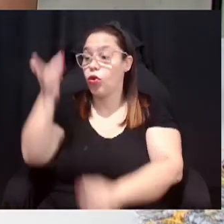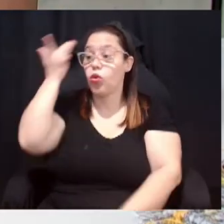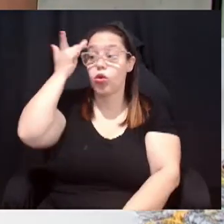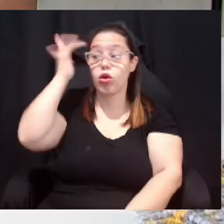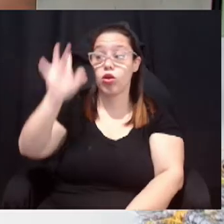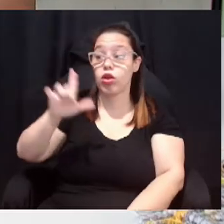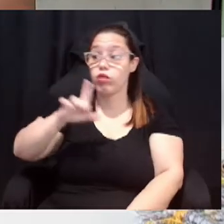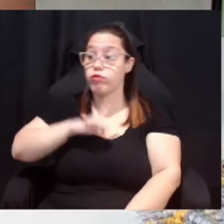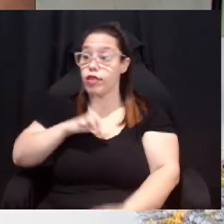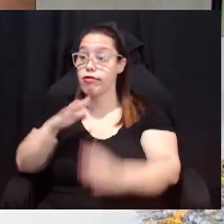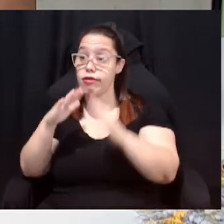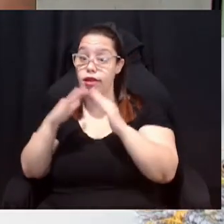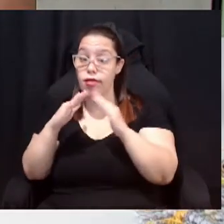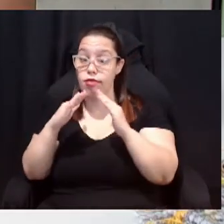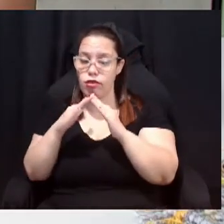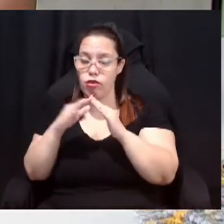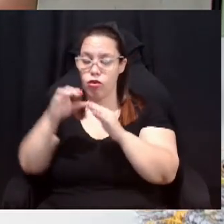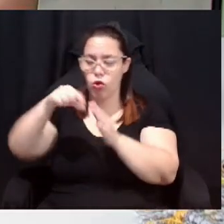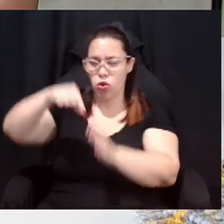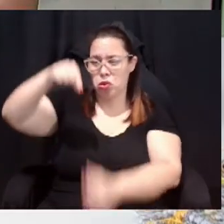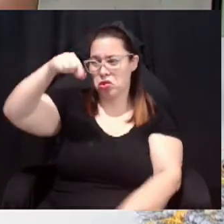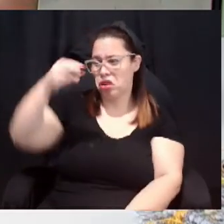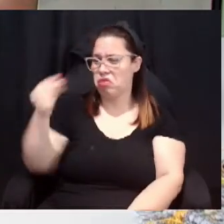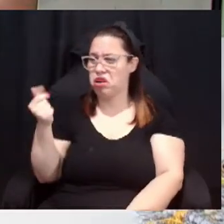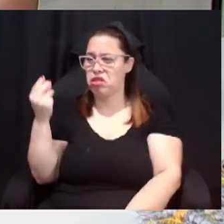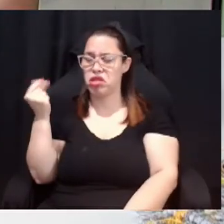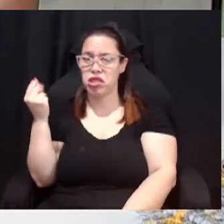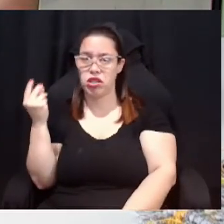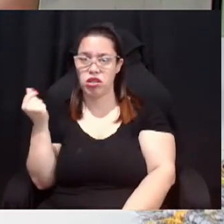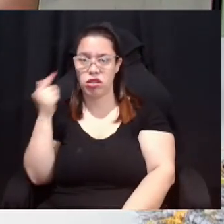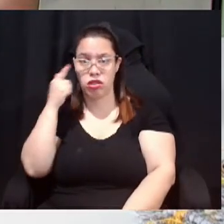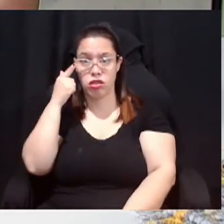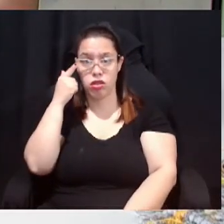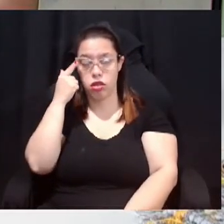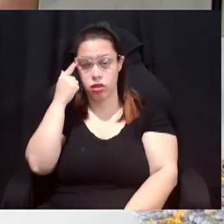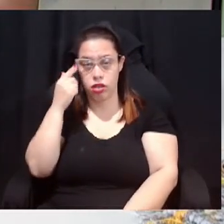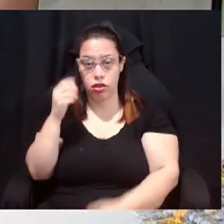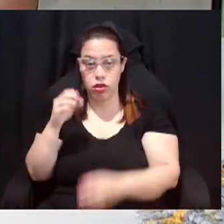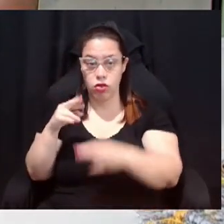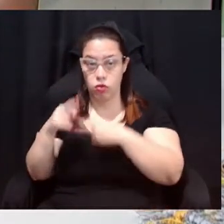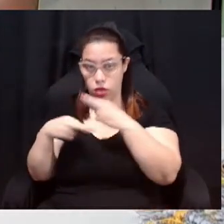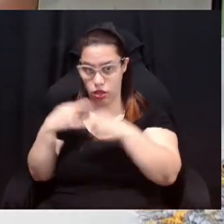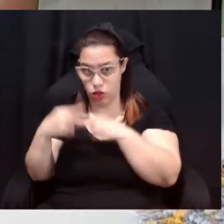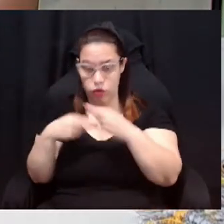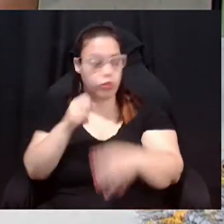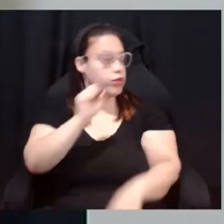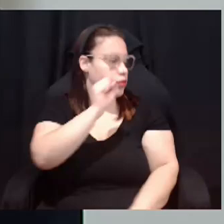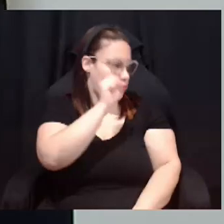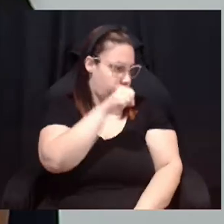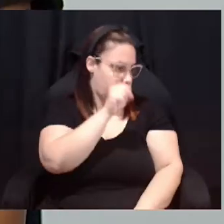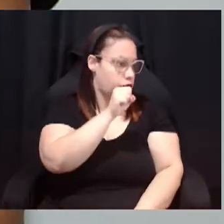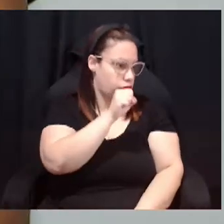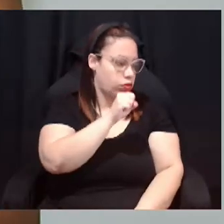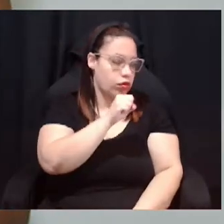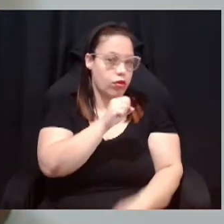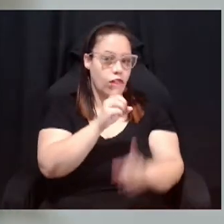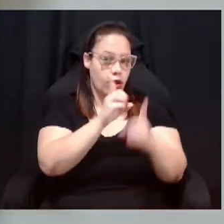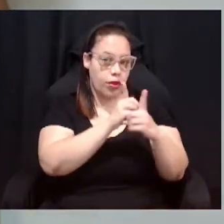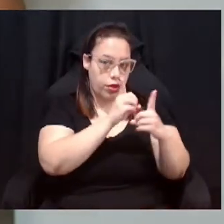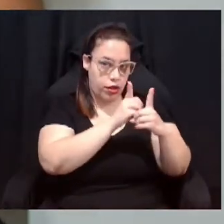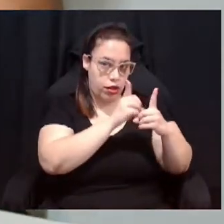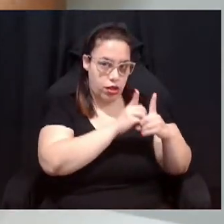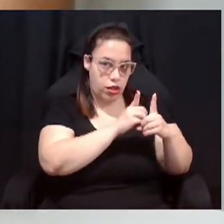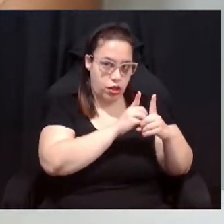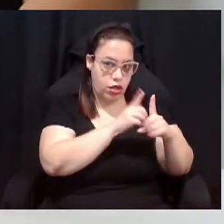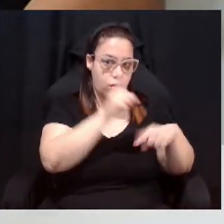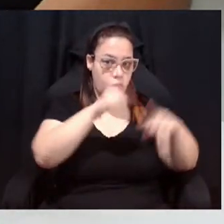casa, um chaveiro antigo. No caso, seria uma reciclagem. Sim. A gente atende um público muito